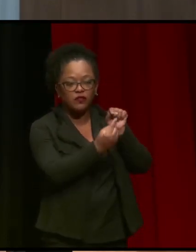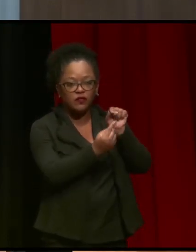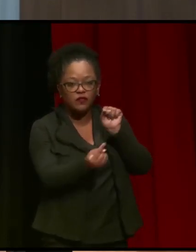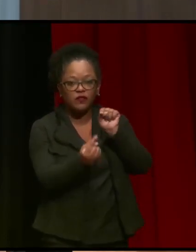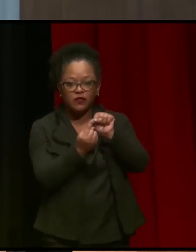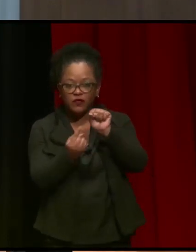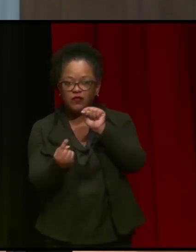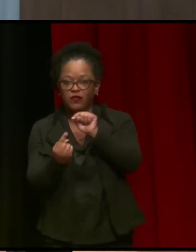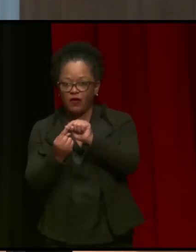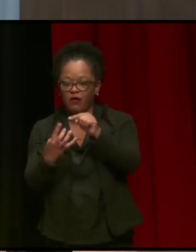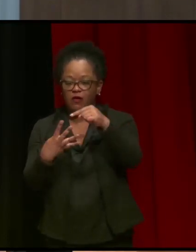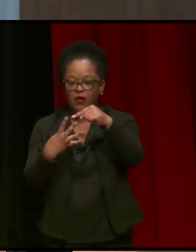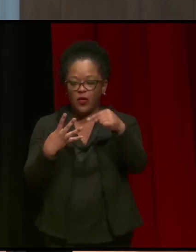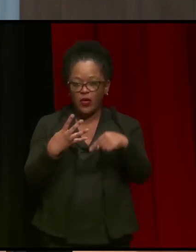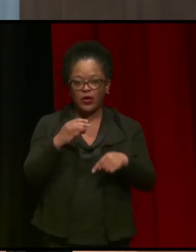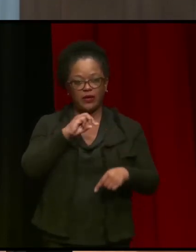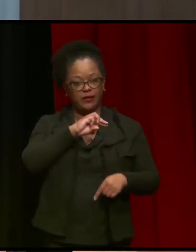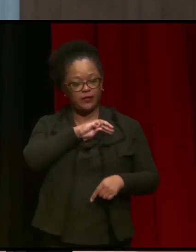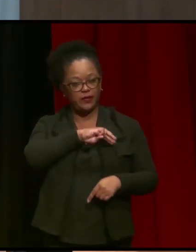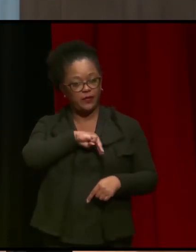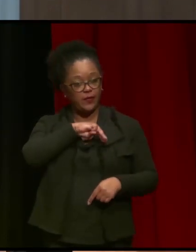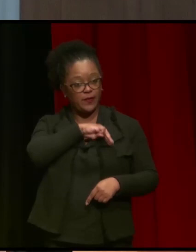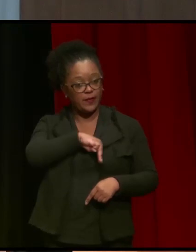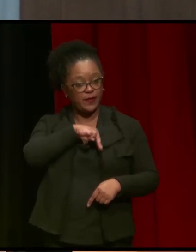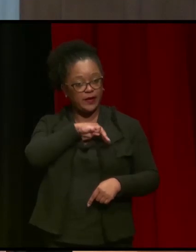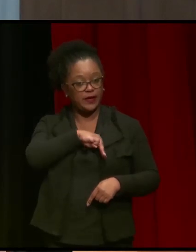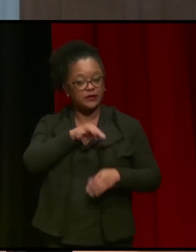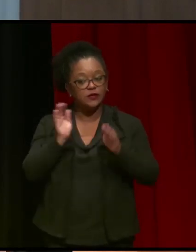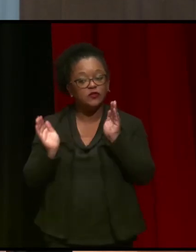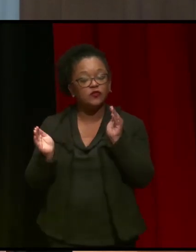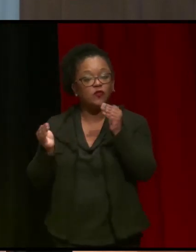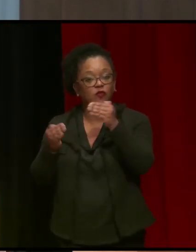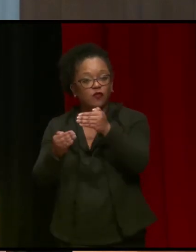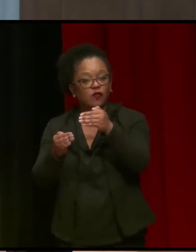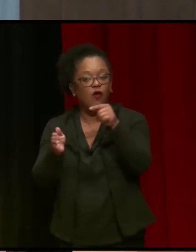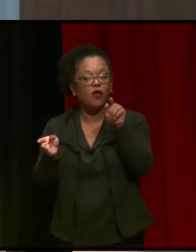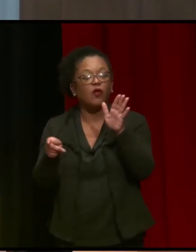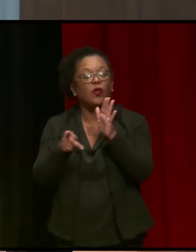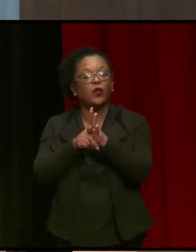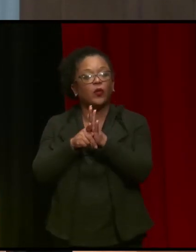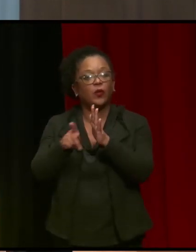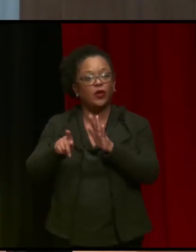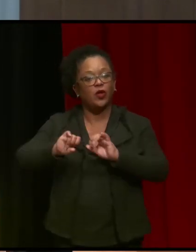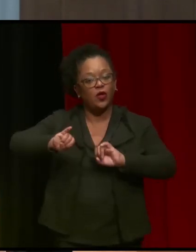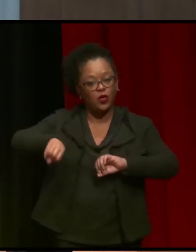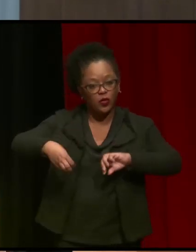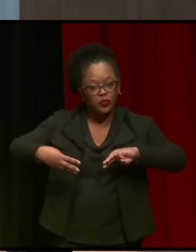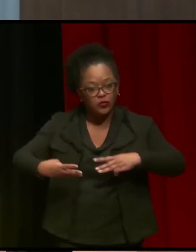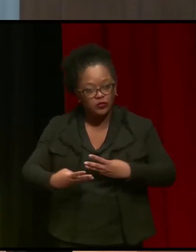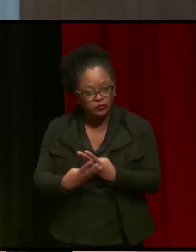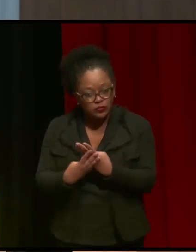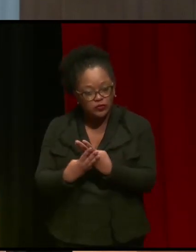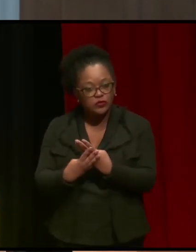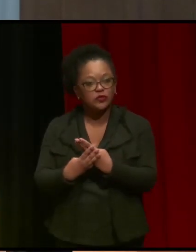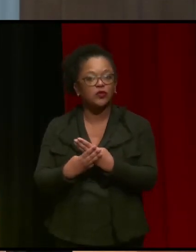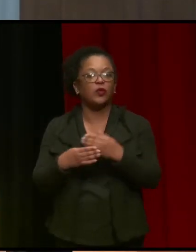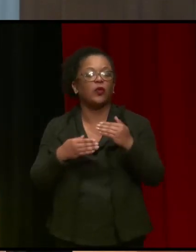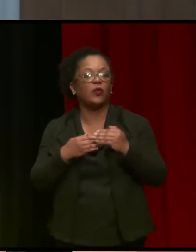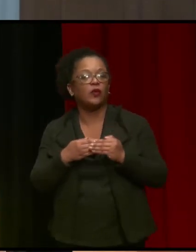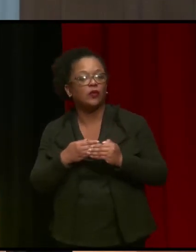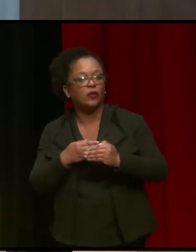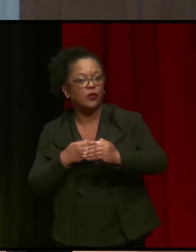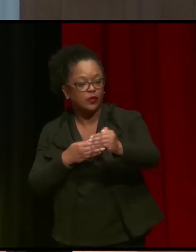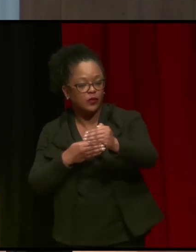isso. Mateus é um evangelho escrito para os judeus. Por isso que ele começa com a genealogia de Jesus, porque ele quer provar